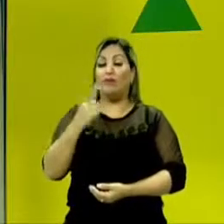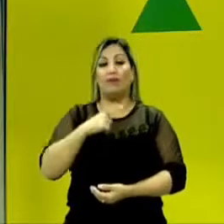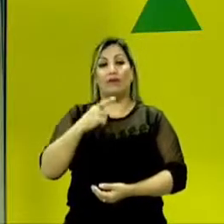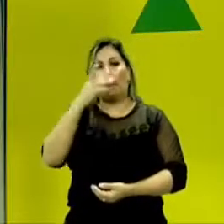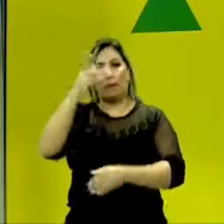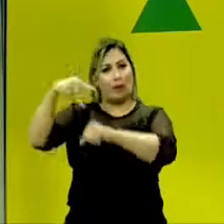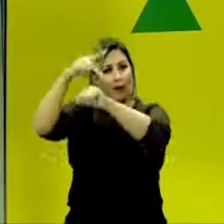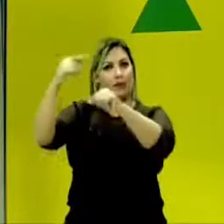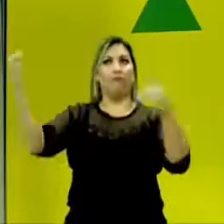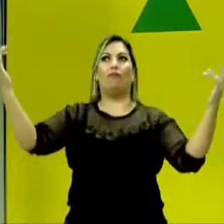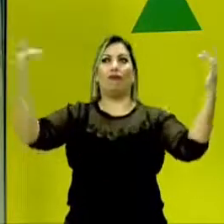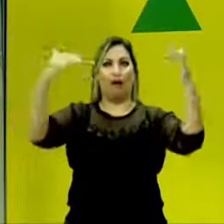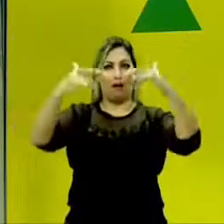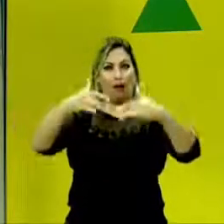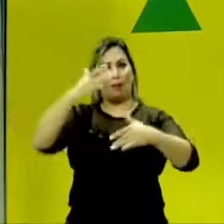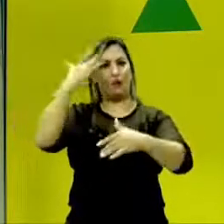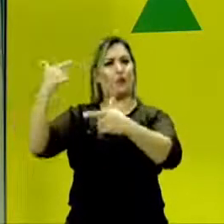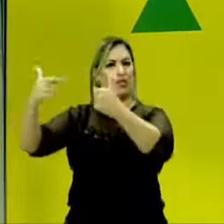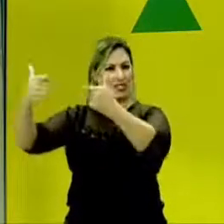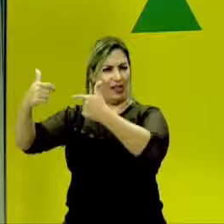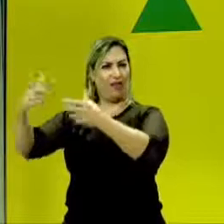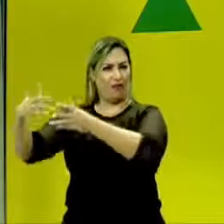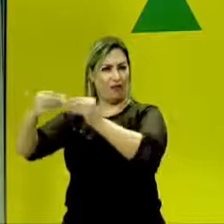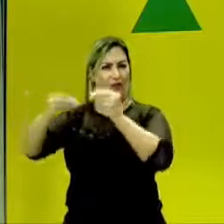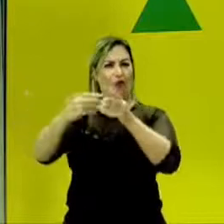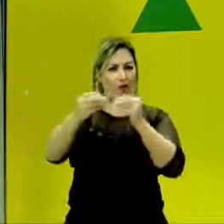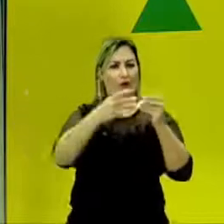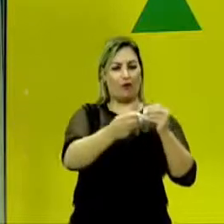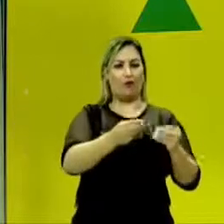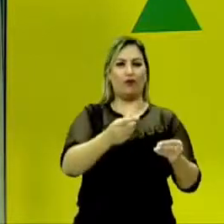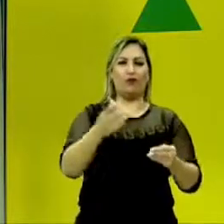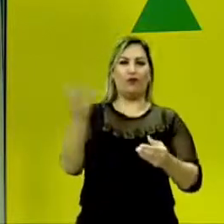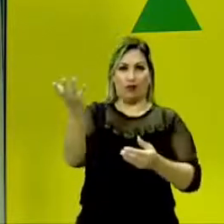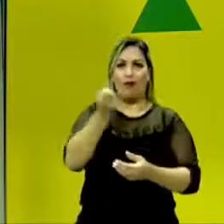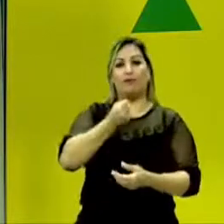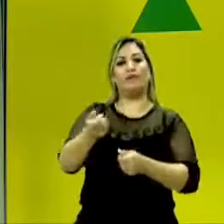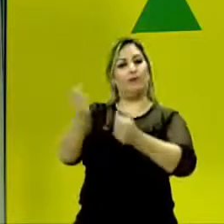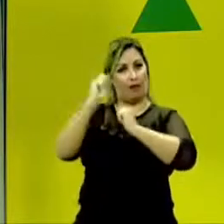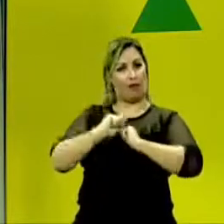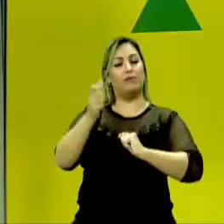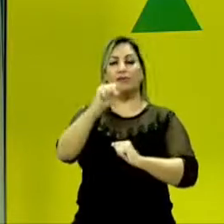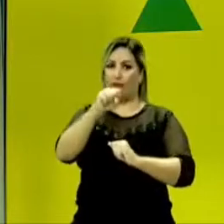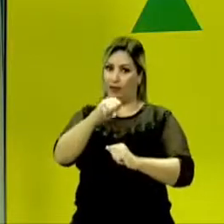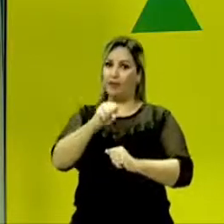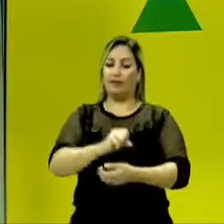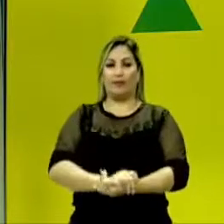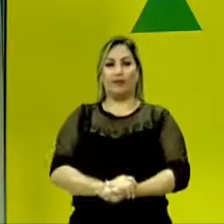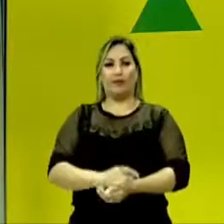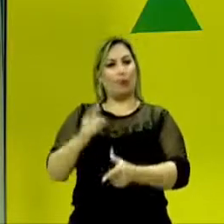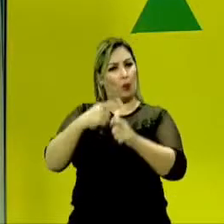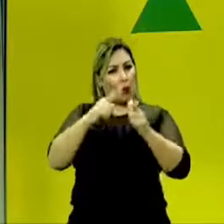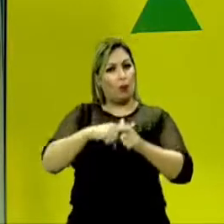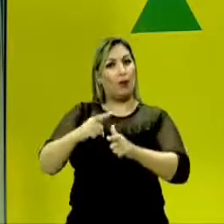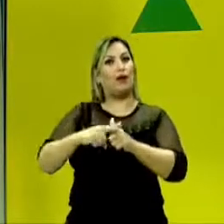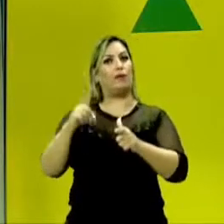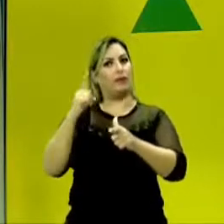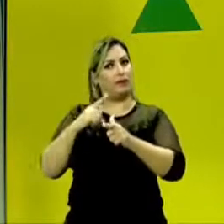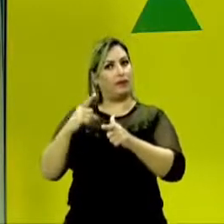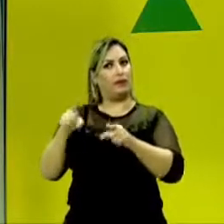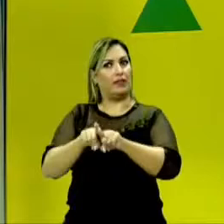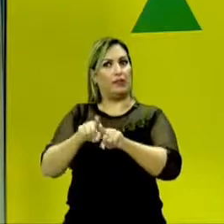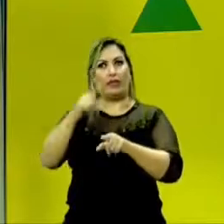países também, né? Recebendo e acolhendo pessoas de outros países que passam por problemas, principalmente